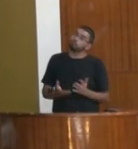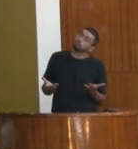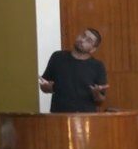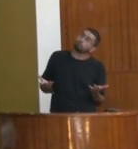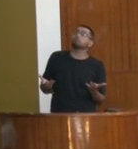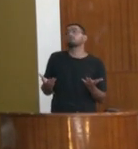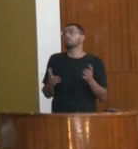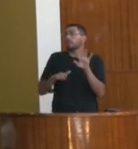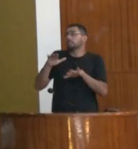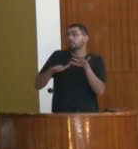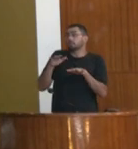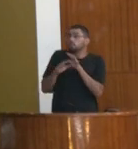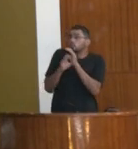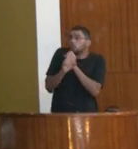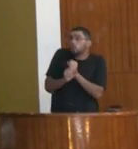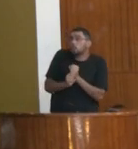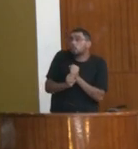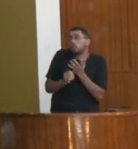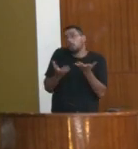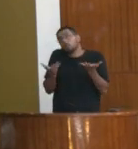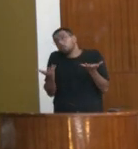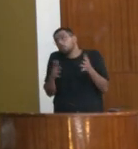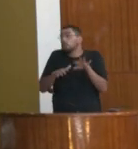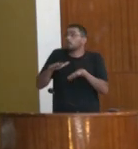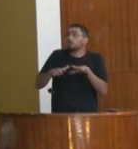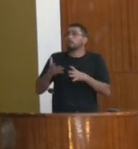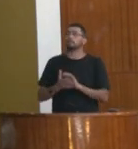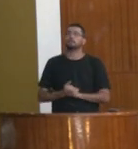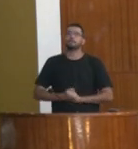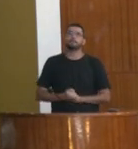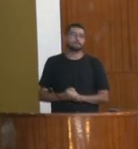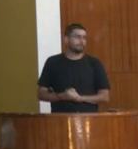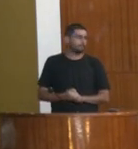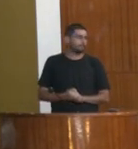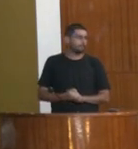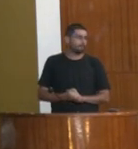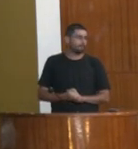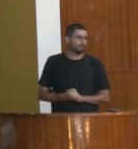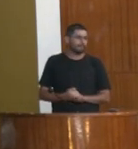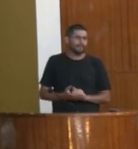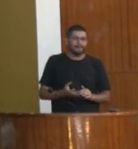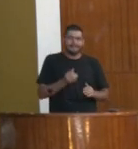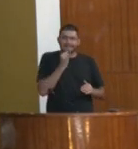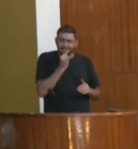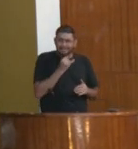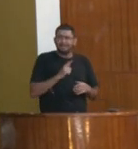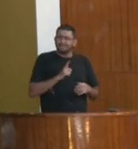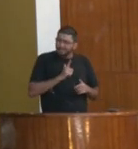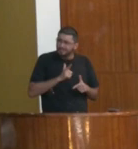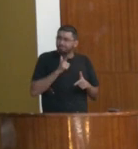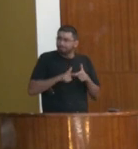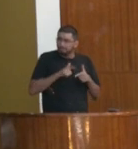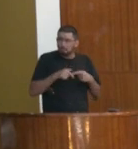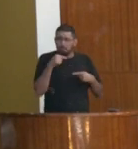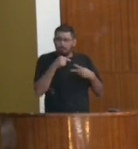depende da conta, né, se não for a conta, entendeu? E, então você encara todas essas barreiras.